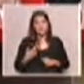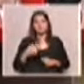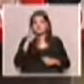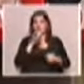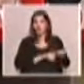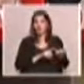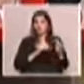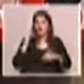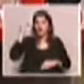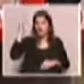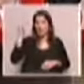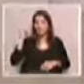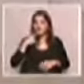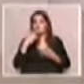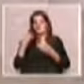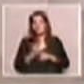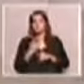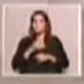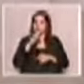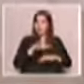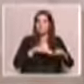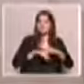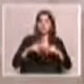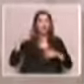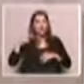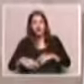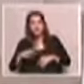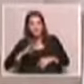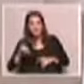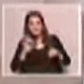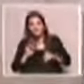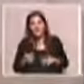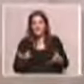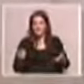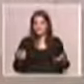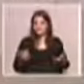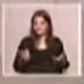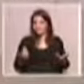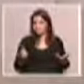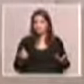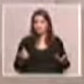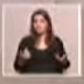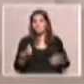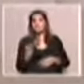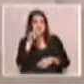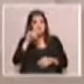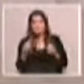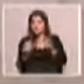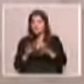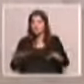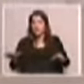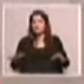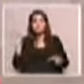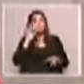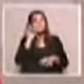colesterol alto, há mais coisas que pode fazer que não cortar o queijo. Pois. Portanto, há aqui uma série, até mesmo nas crianças, não é? É